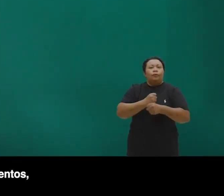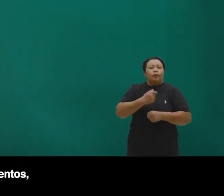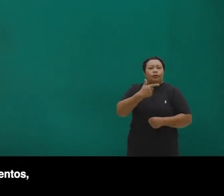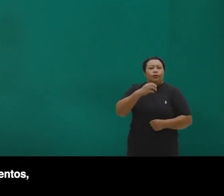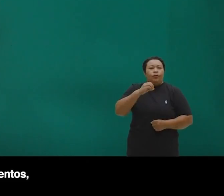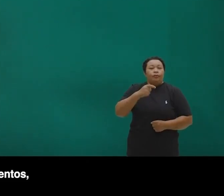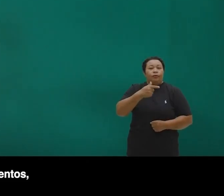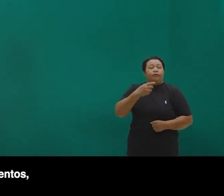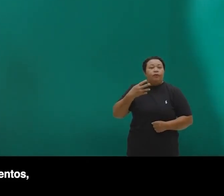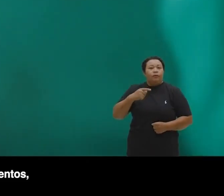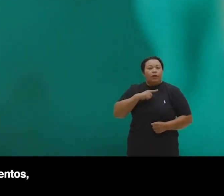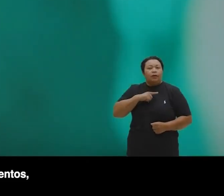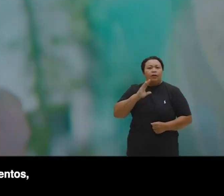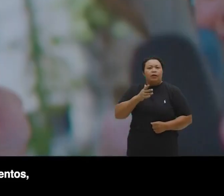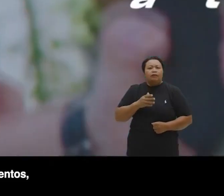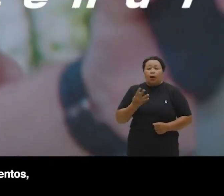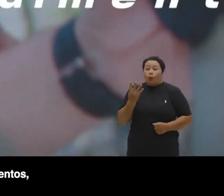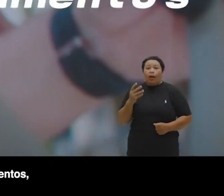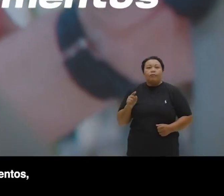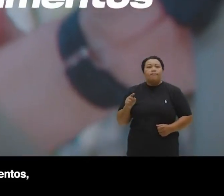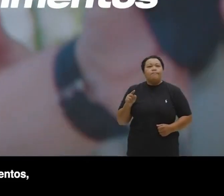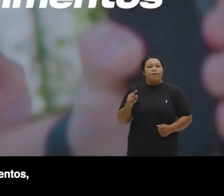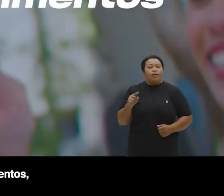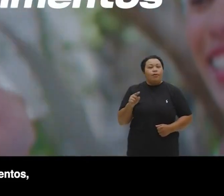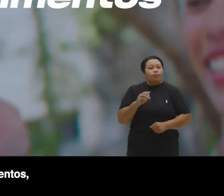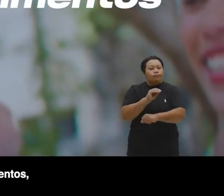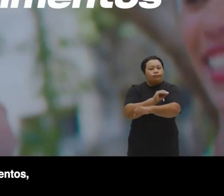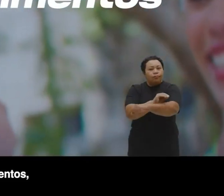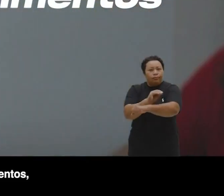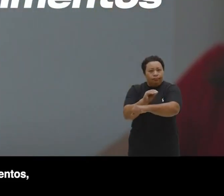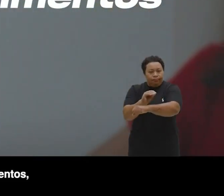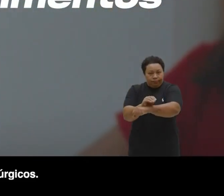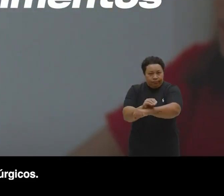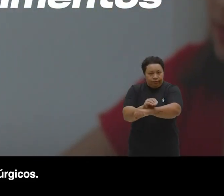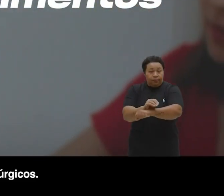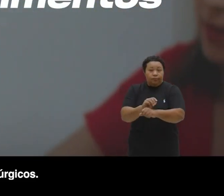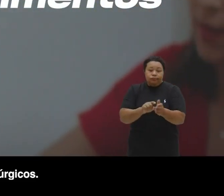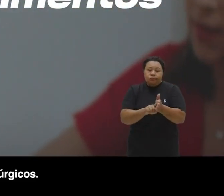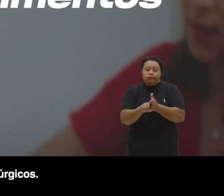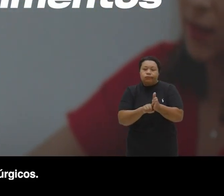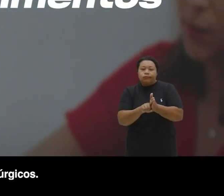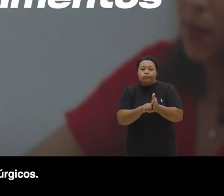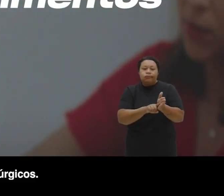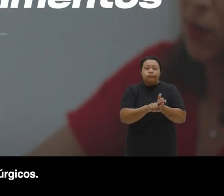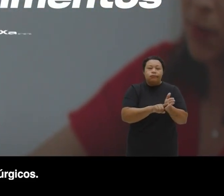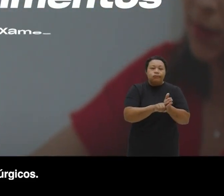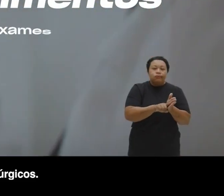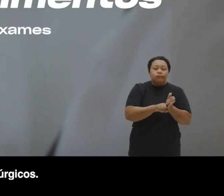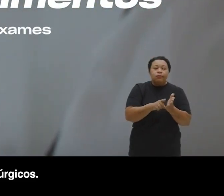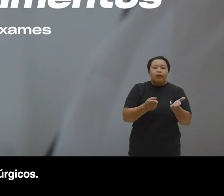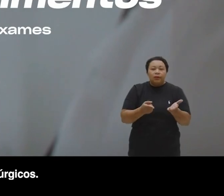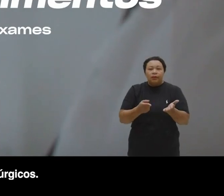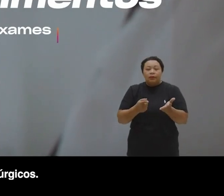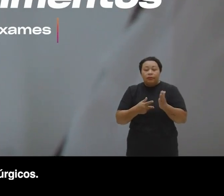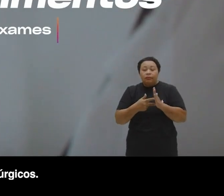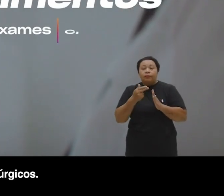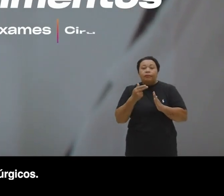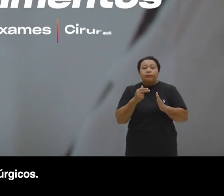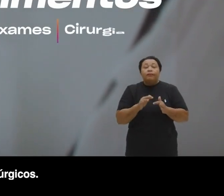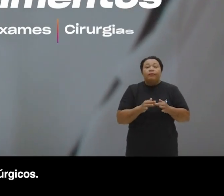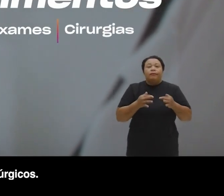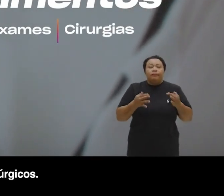o serviço já realizou cerca de 4 mil atendimentos, entre consultas, exames